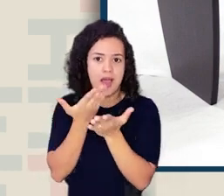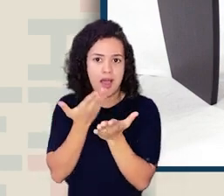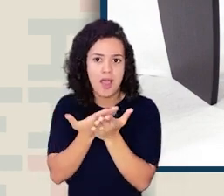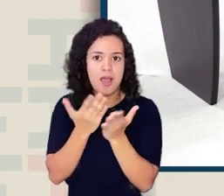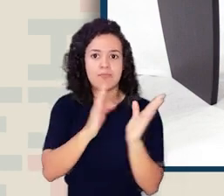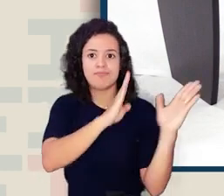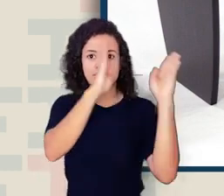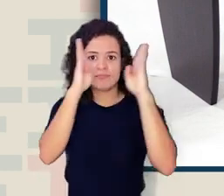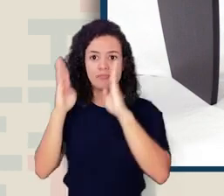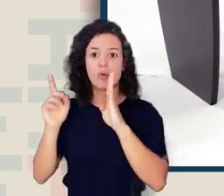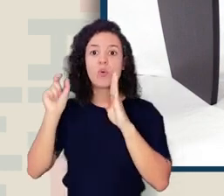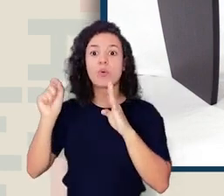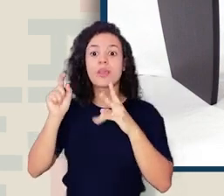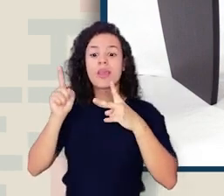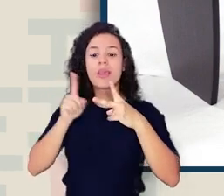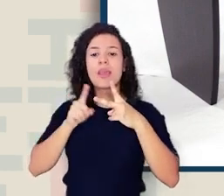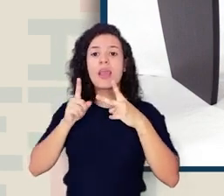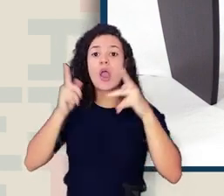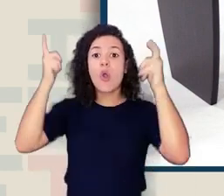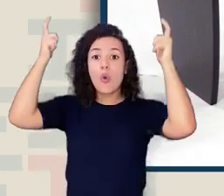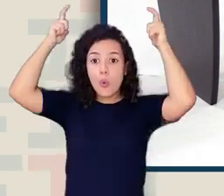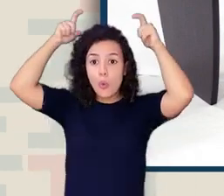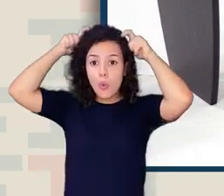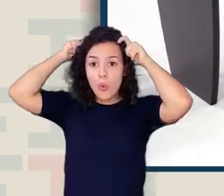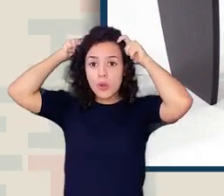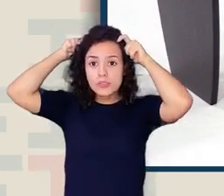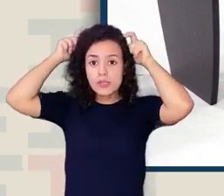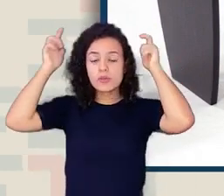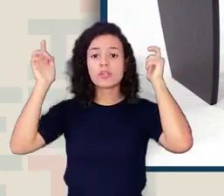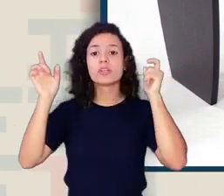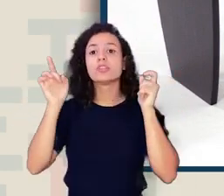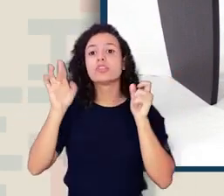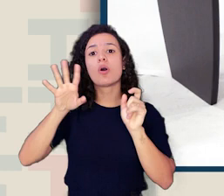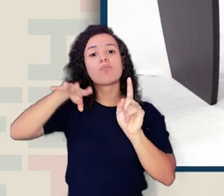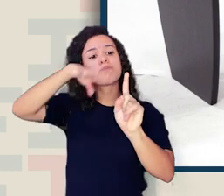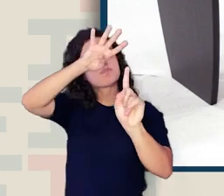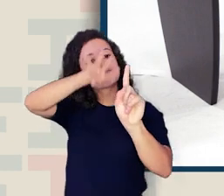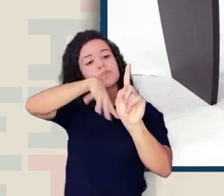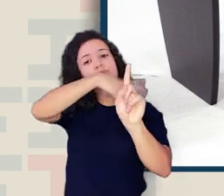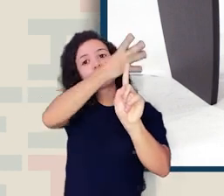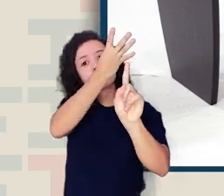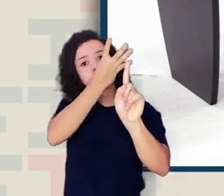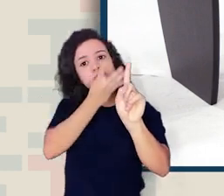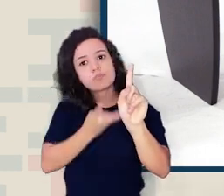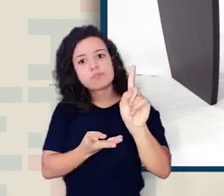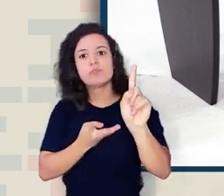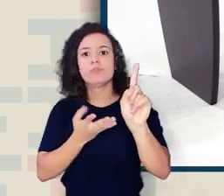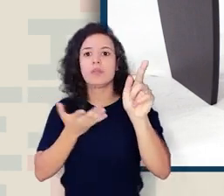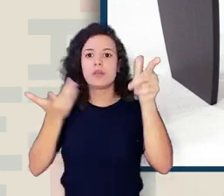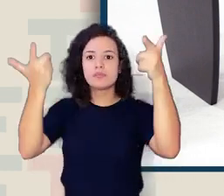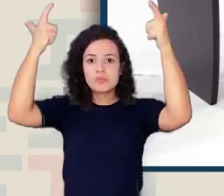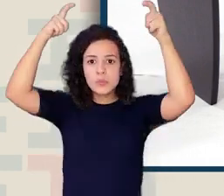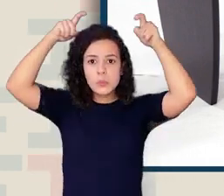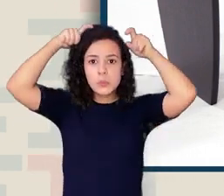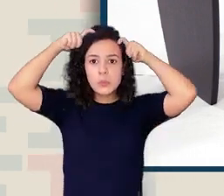aula, sobre os toques de coroação. Porque são toques de solenidade, são toques para a gente poder fazer a